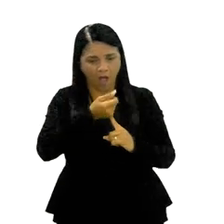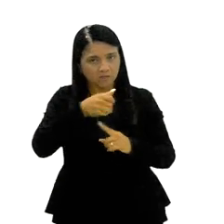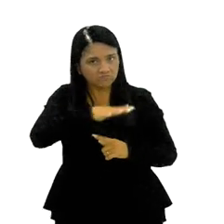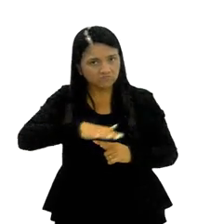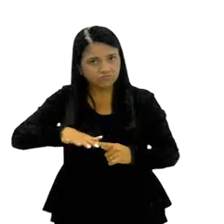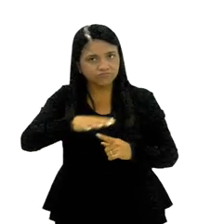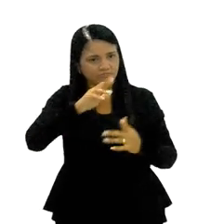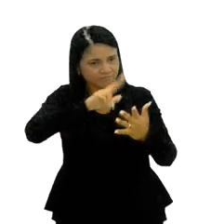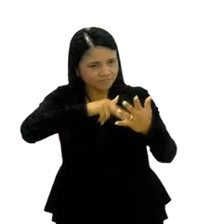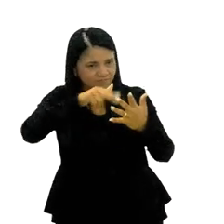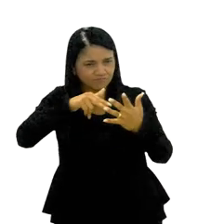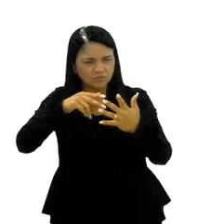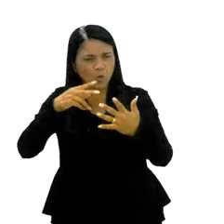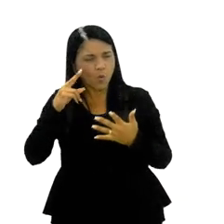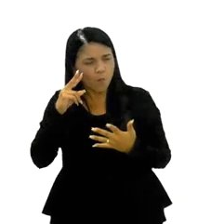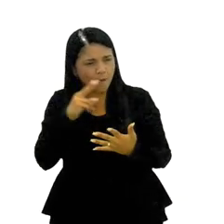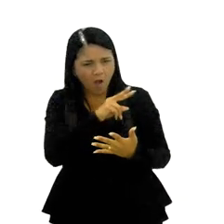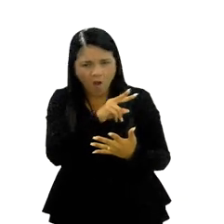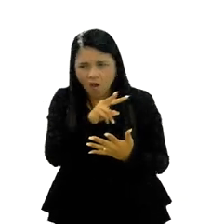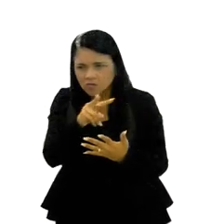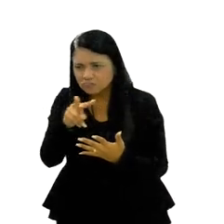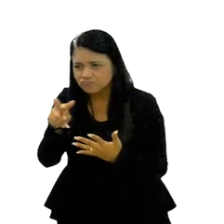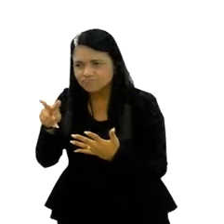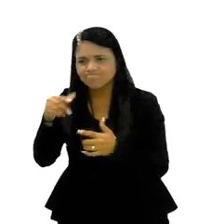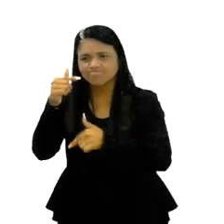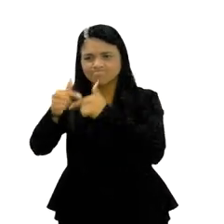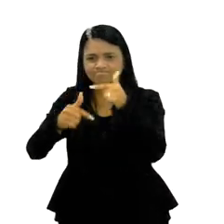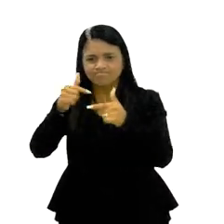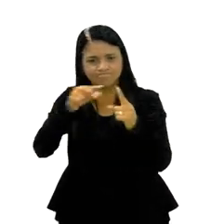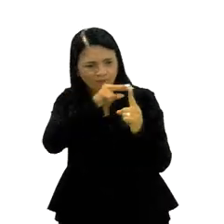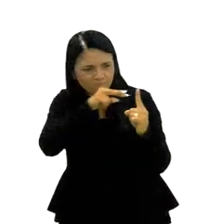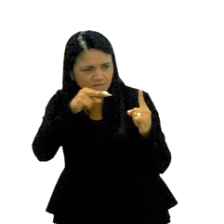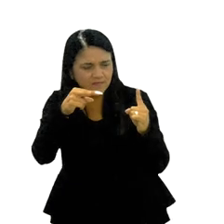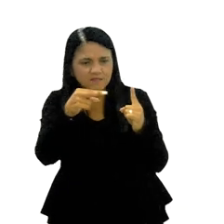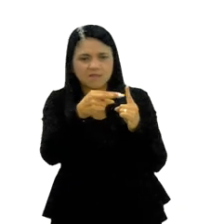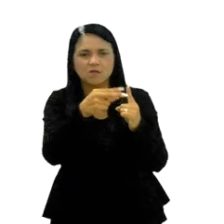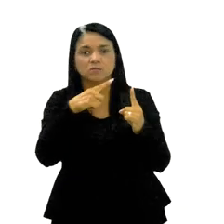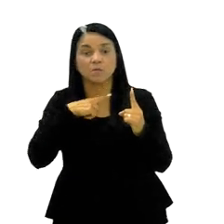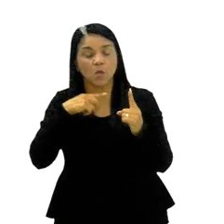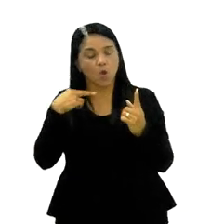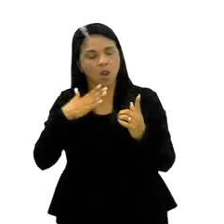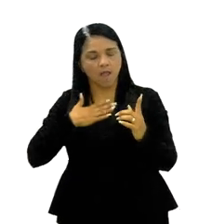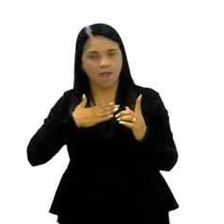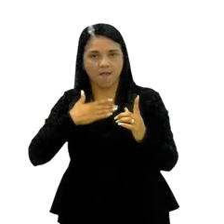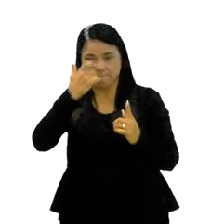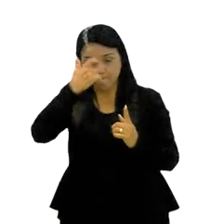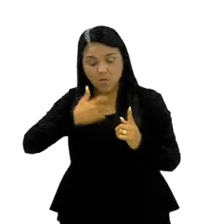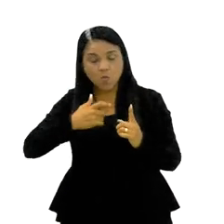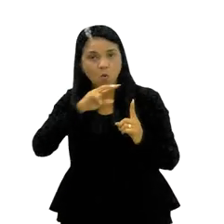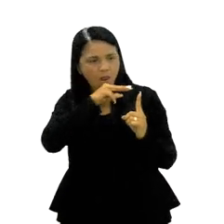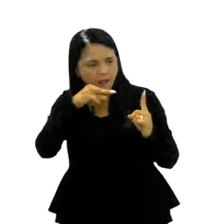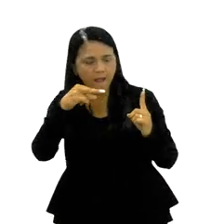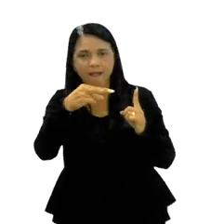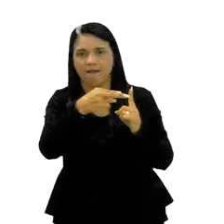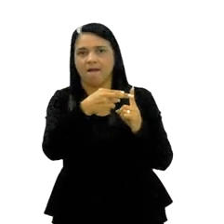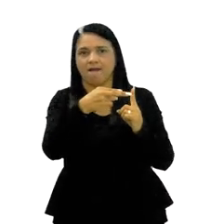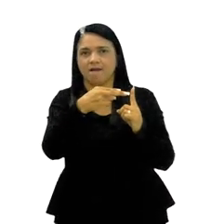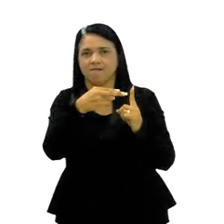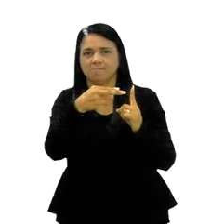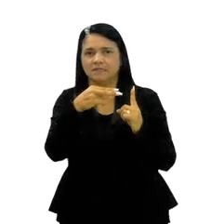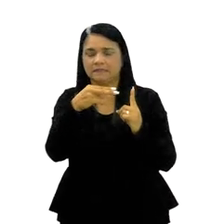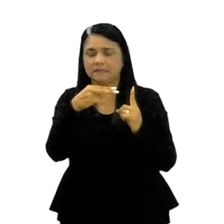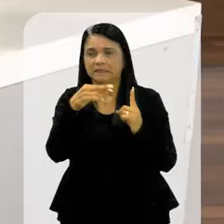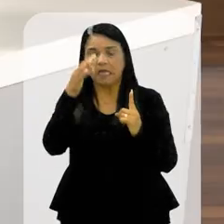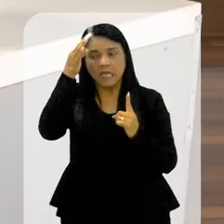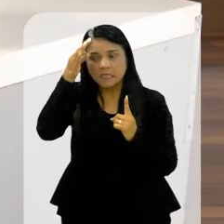artista da área de pintura de arte, eu olho todos os trabalhos de todas as agremiações com o olhar da minha pintura de arte. Sim, isso é fundamental para você entender